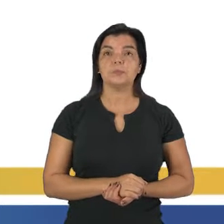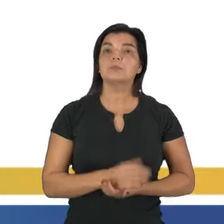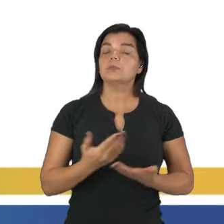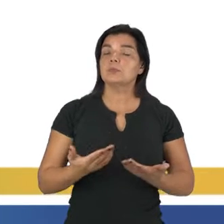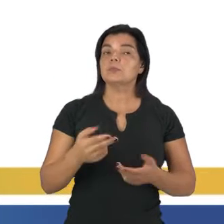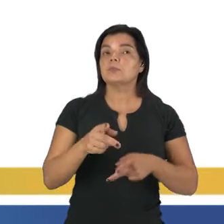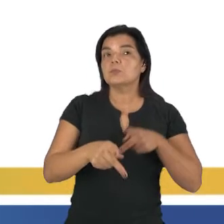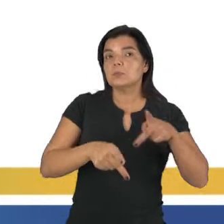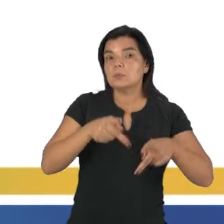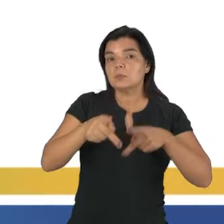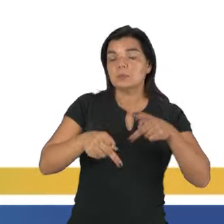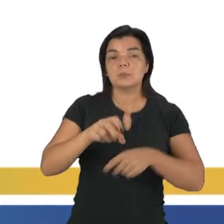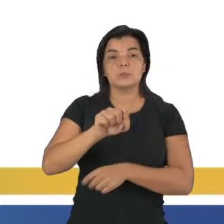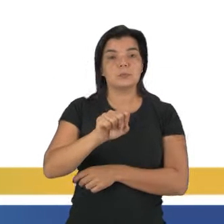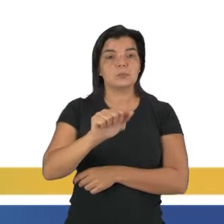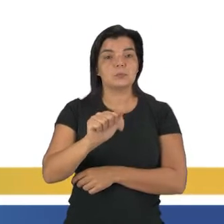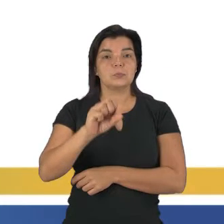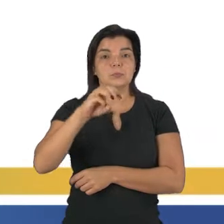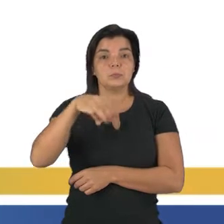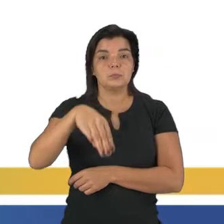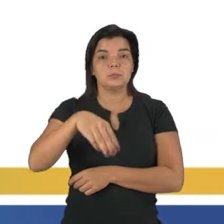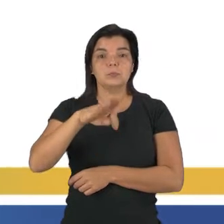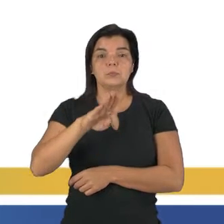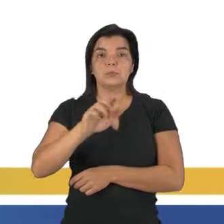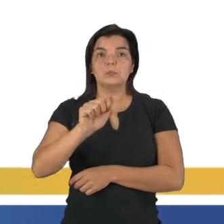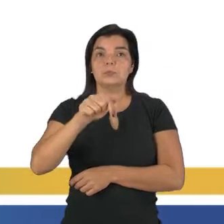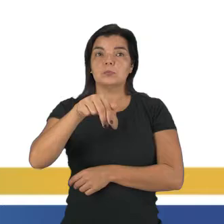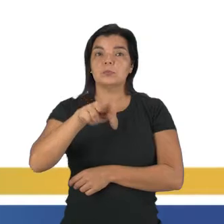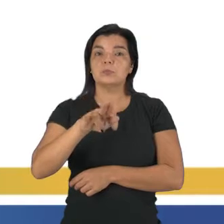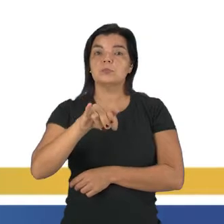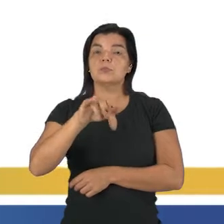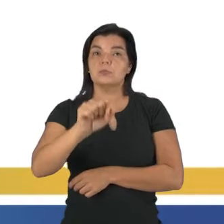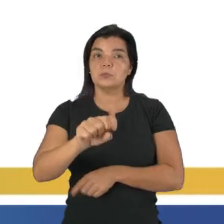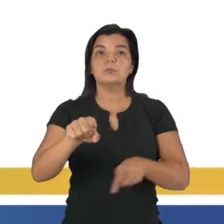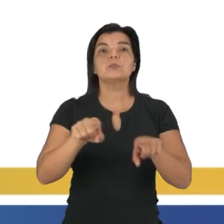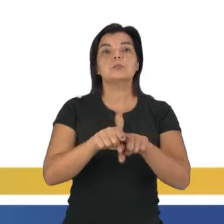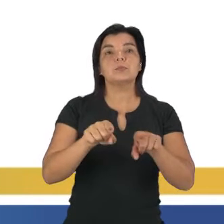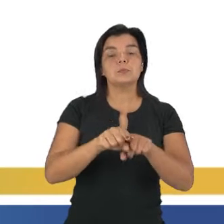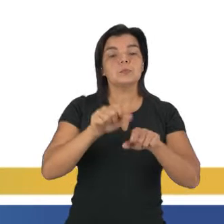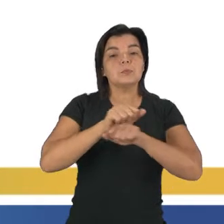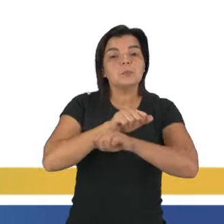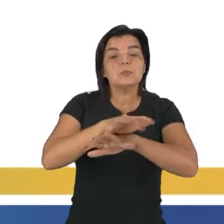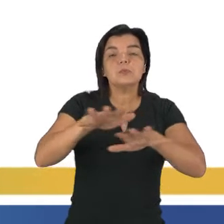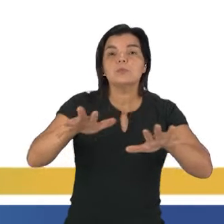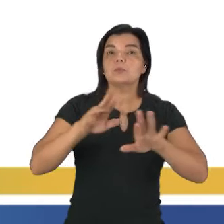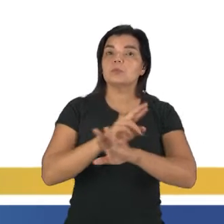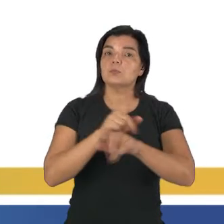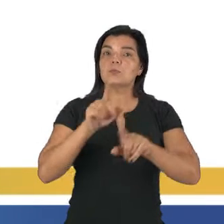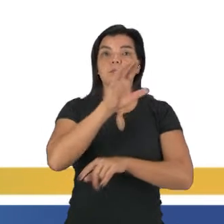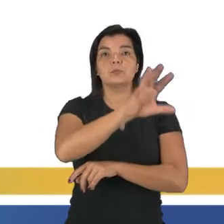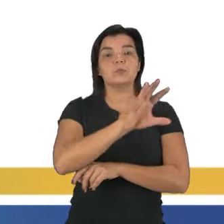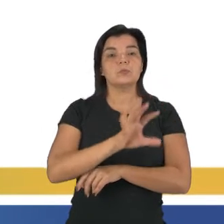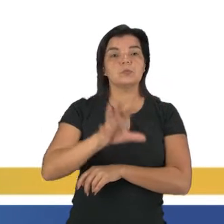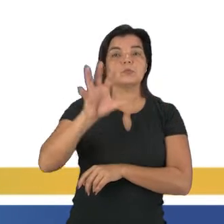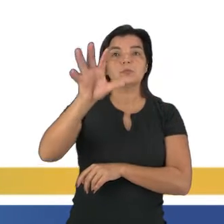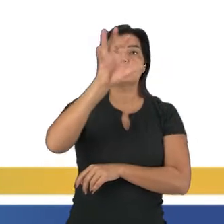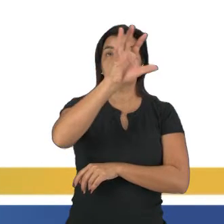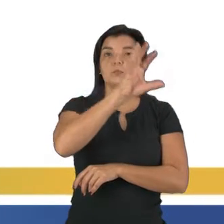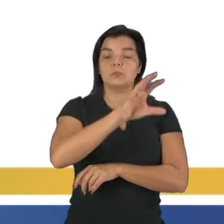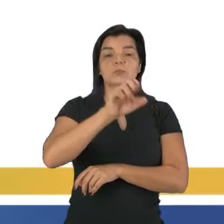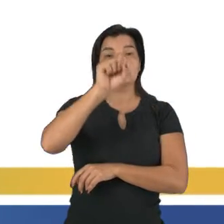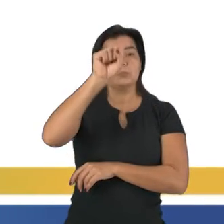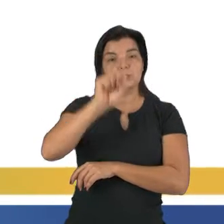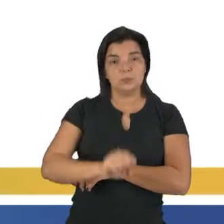Brasil, e os chamados povos sambaquis, que se espalharam por diferentes regiões